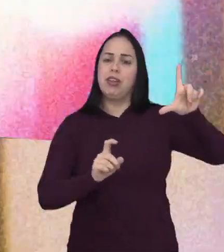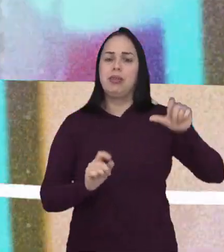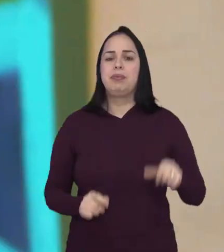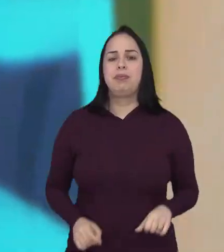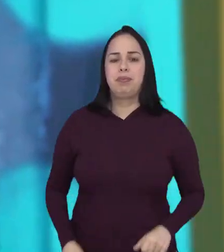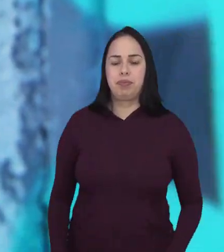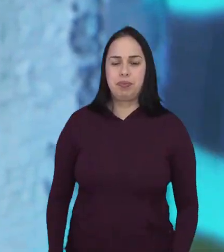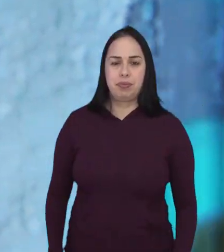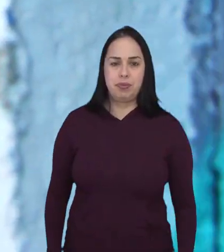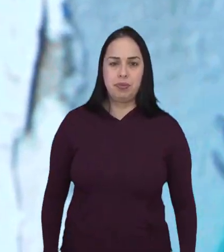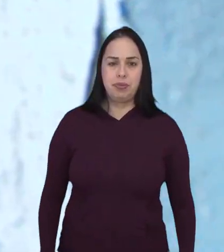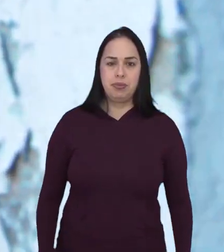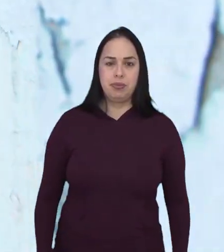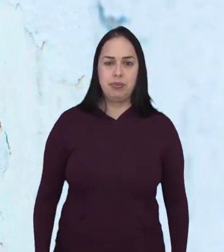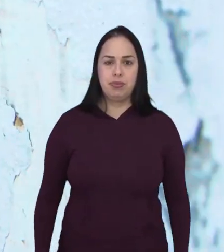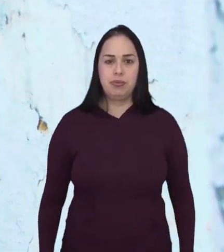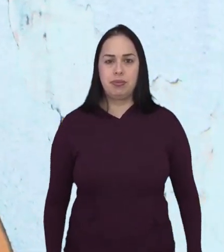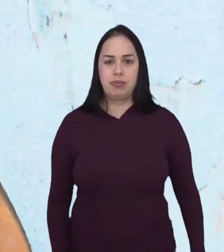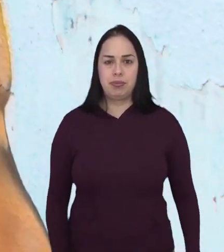processo.